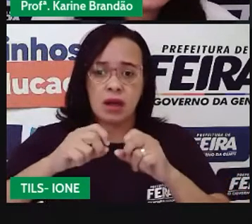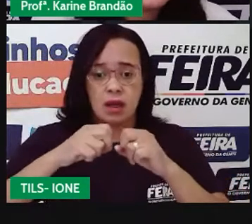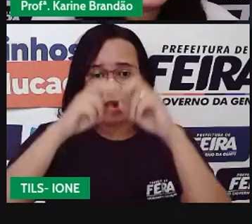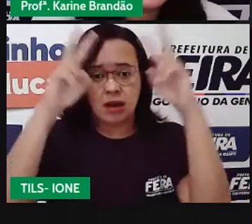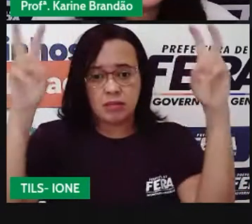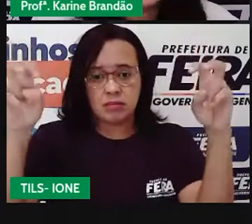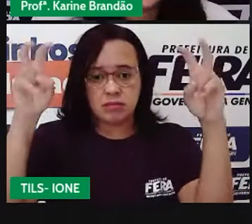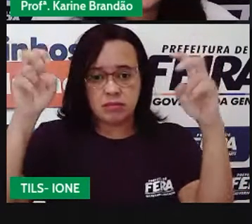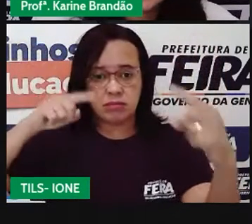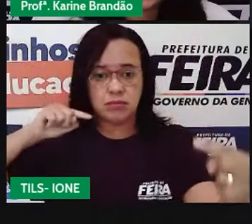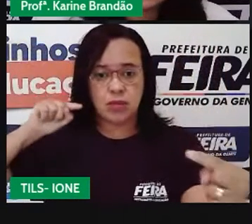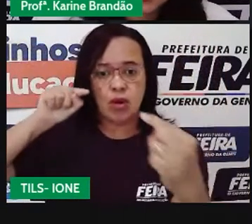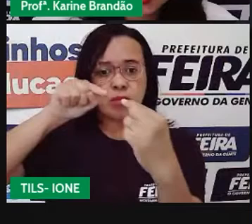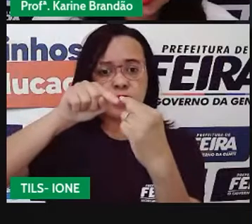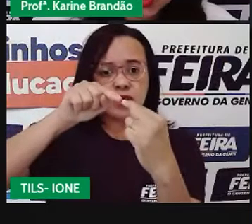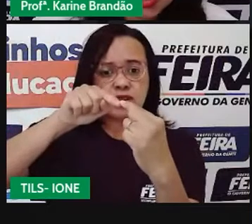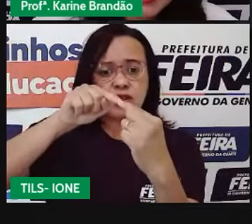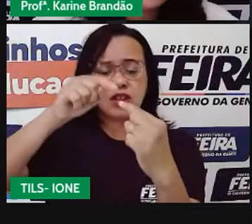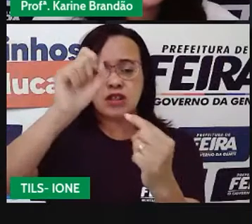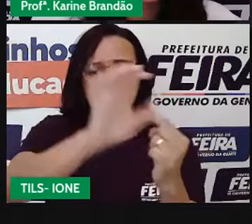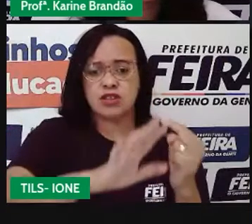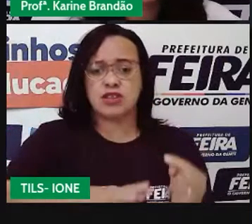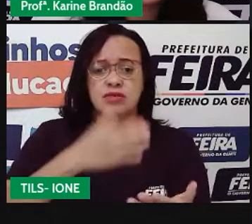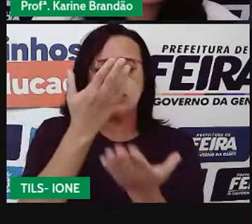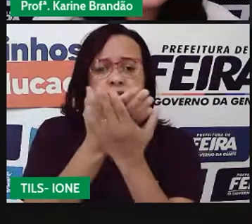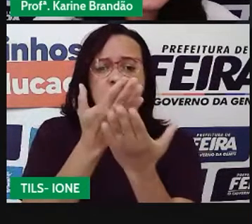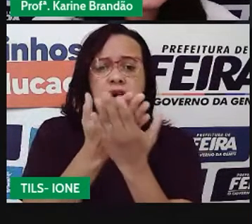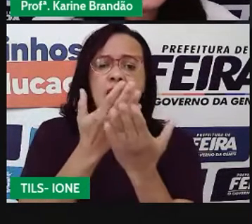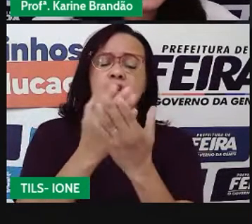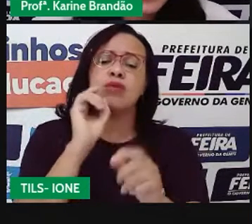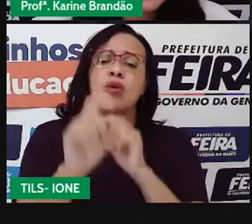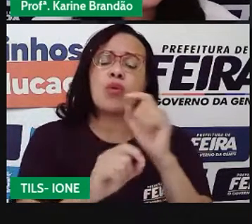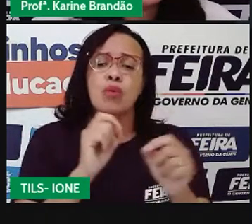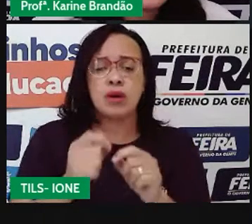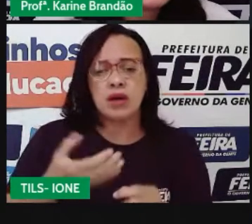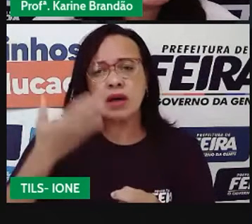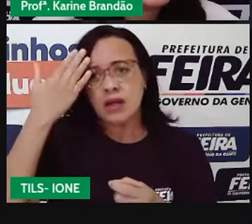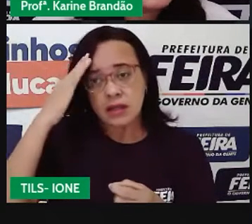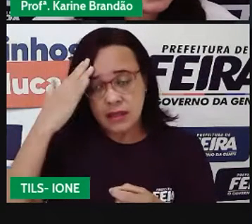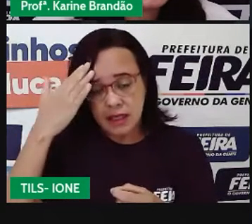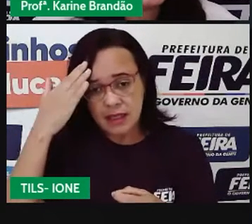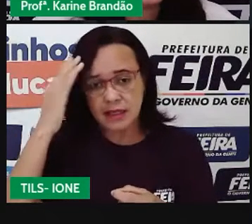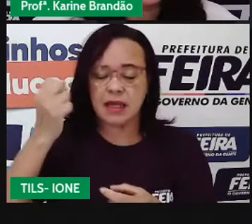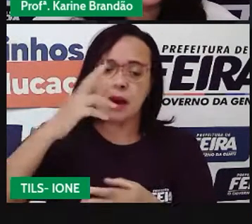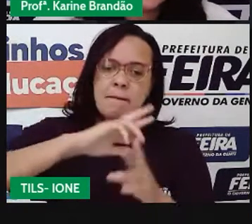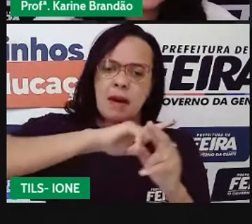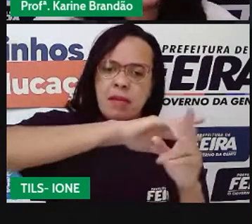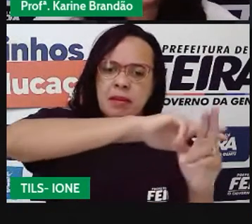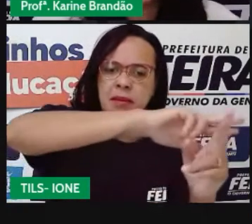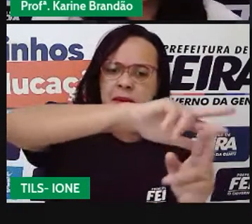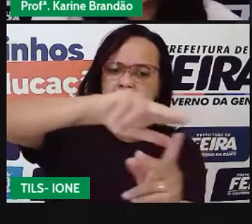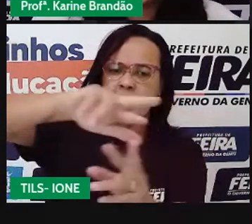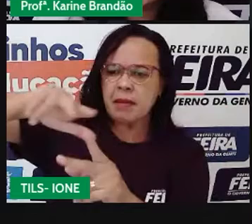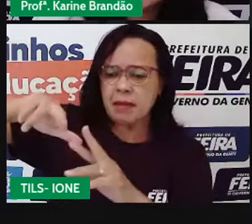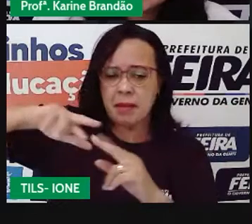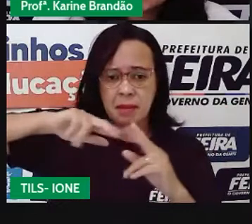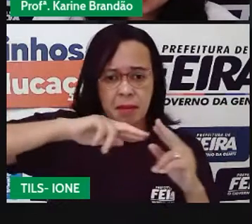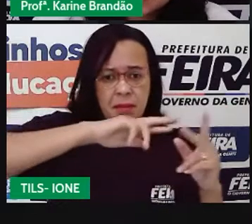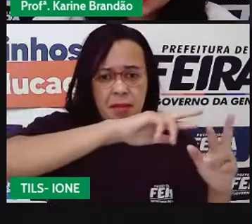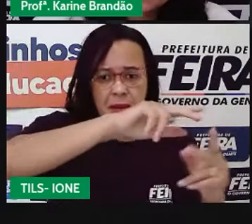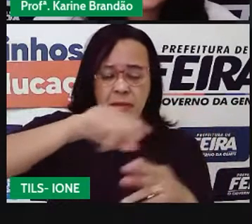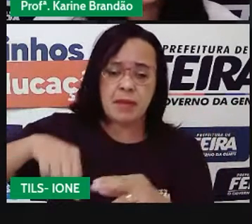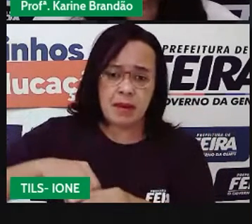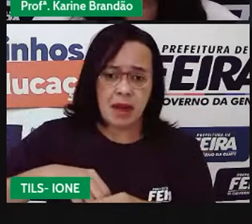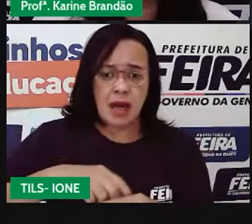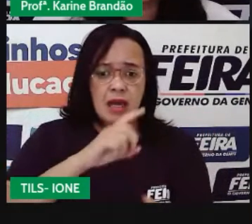Primeiro, compreender a diversidade biológica, como a variedade e variabilidade que encontramos em